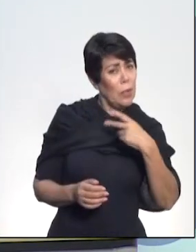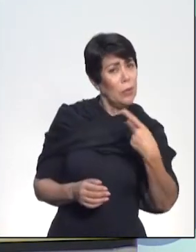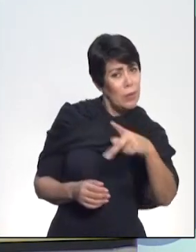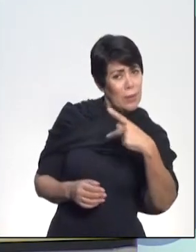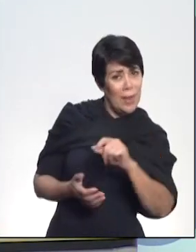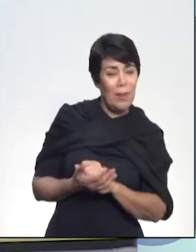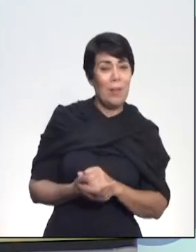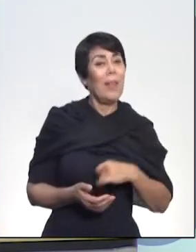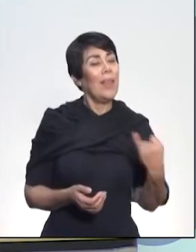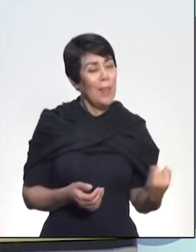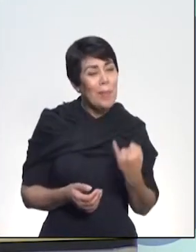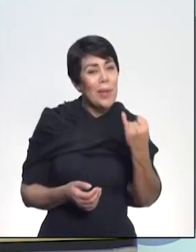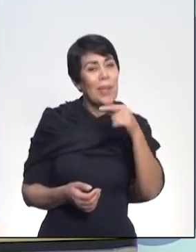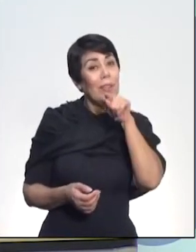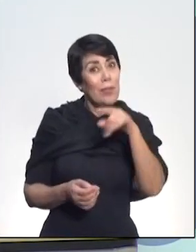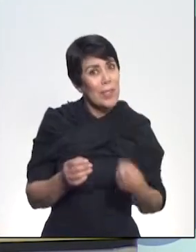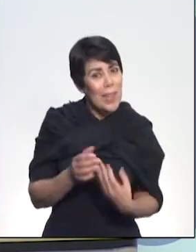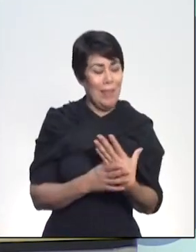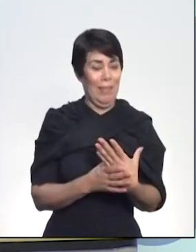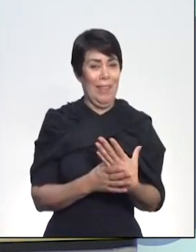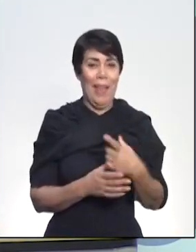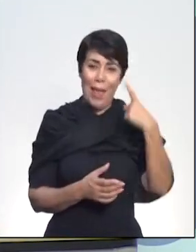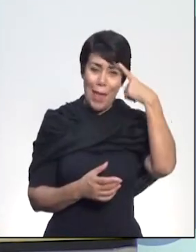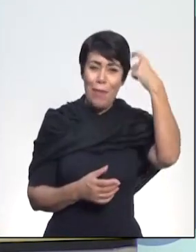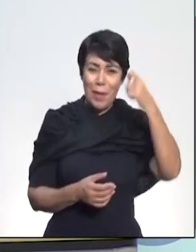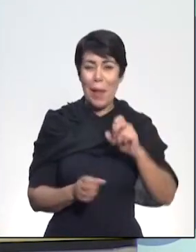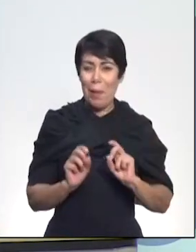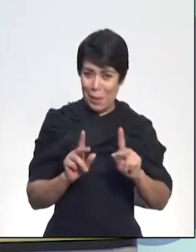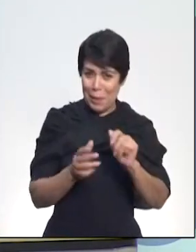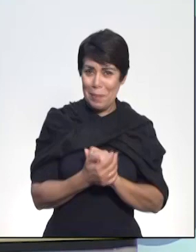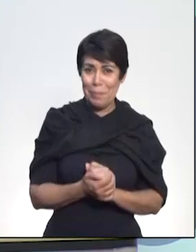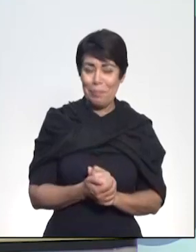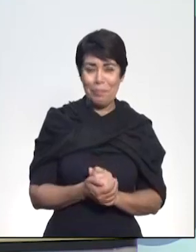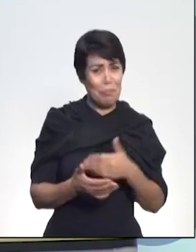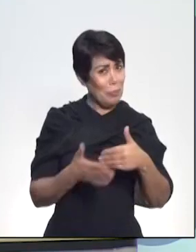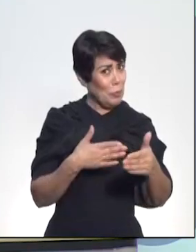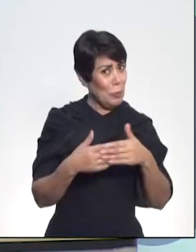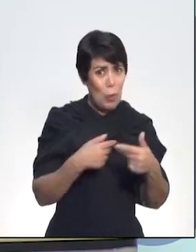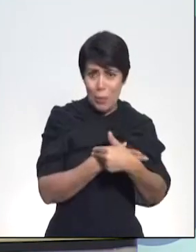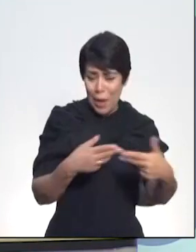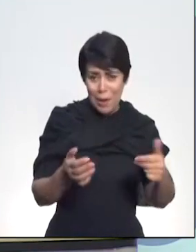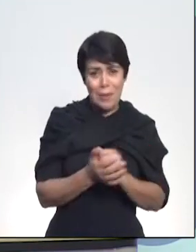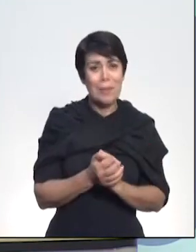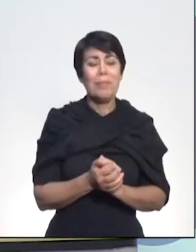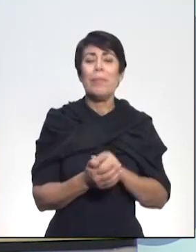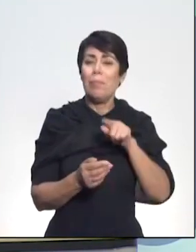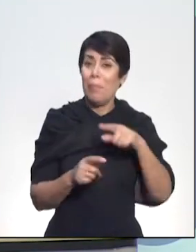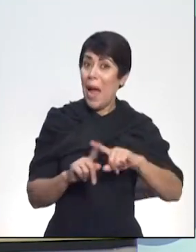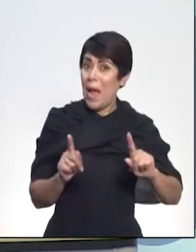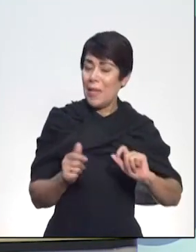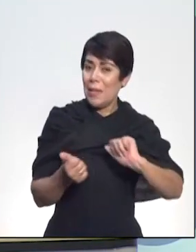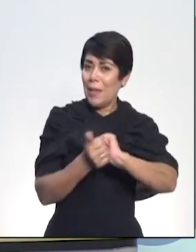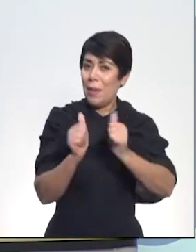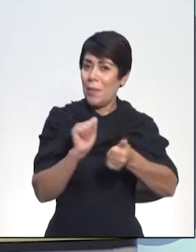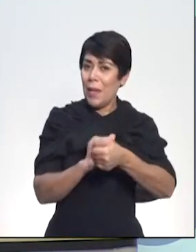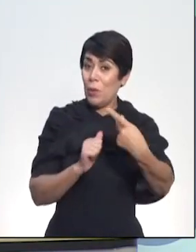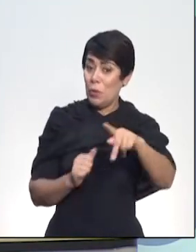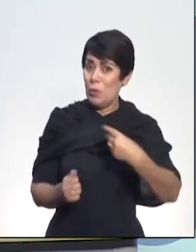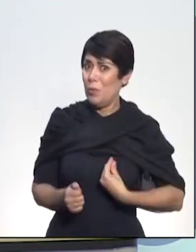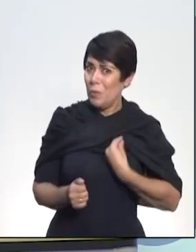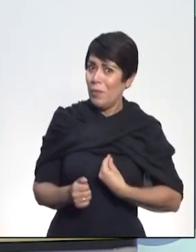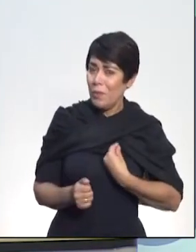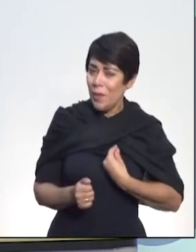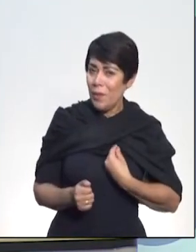você tenha um método, ok? Seja ele qual for, mas que seja adequado à sua realidade, mas que você